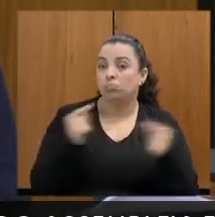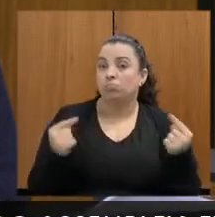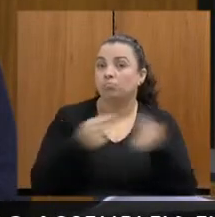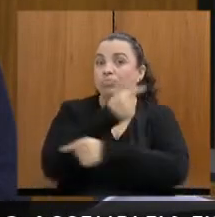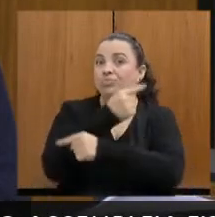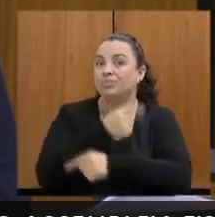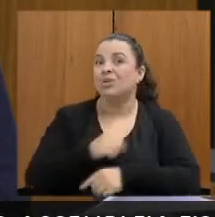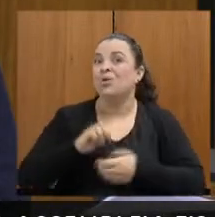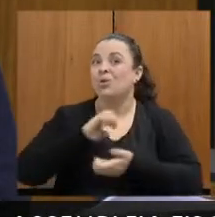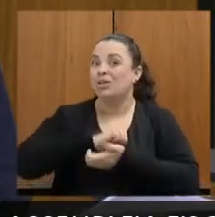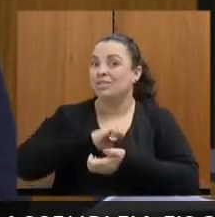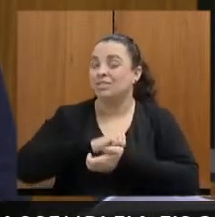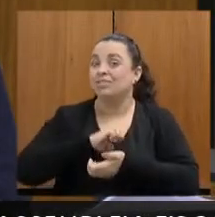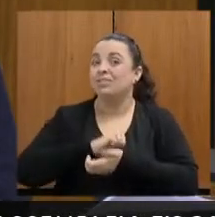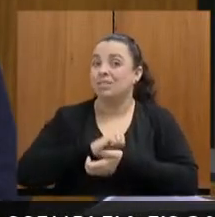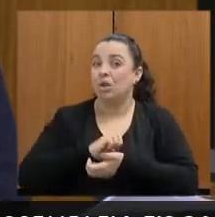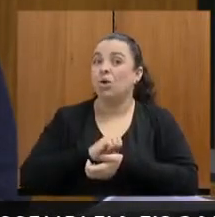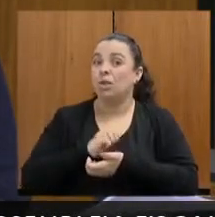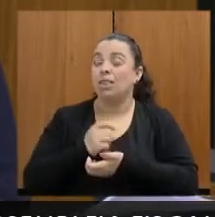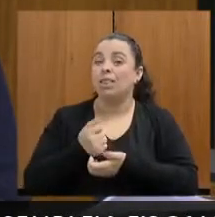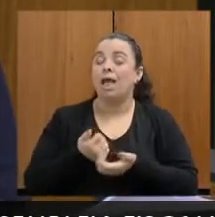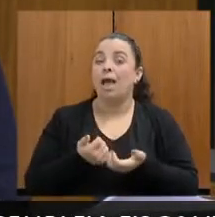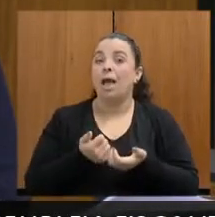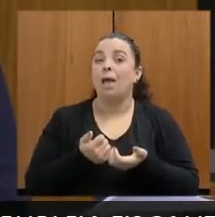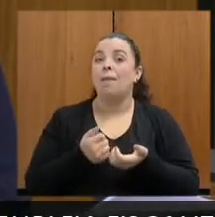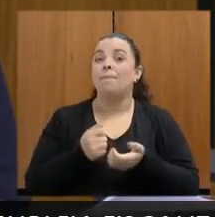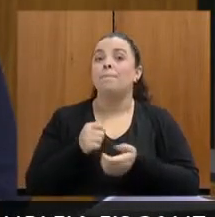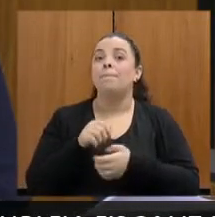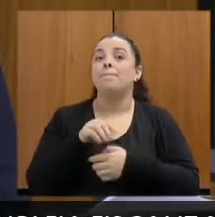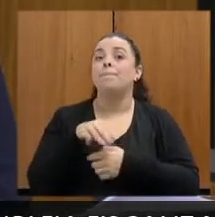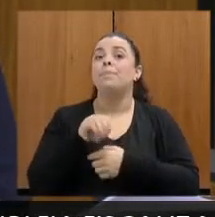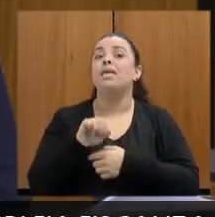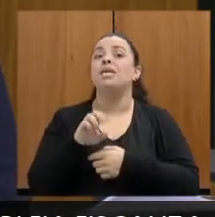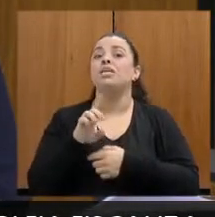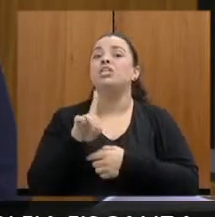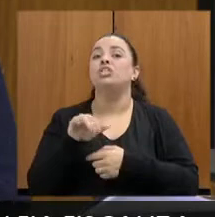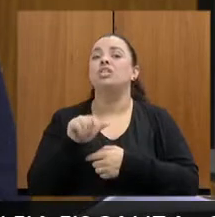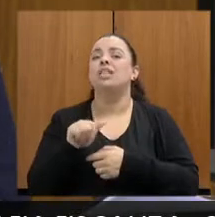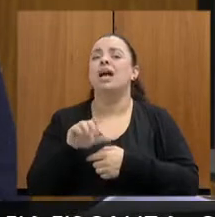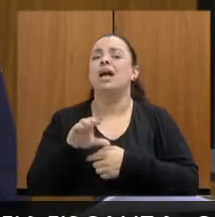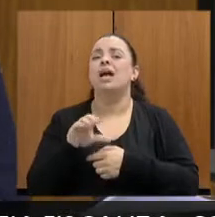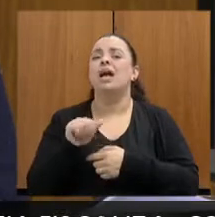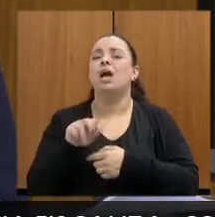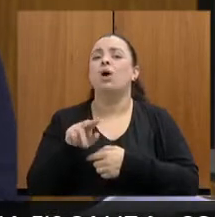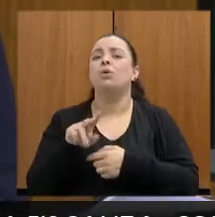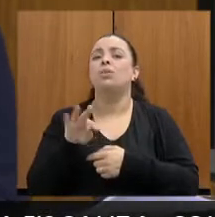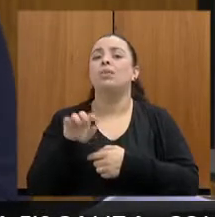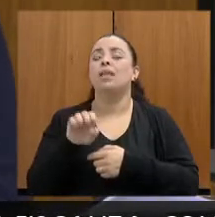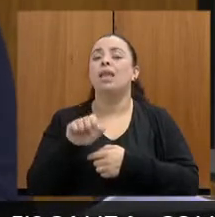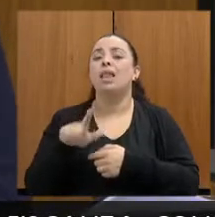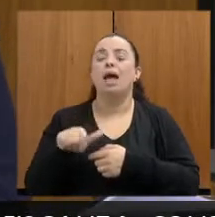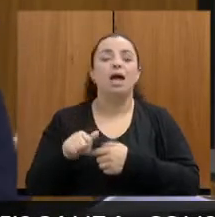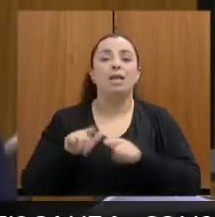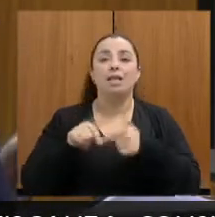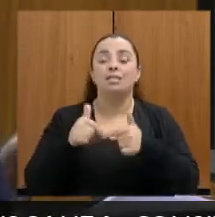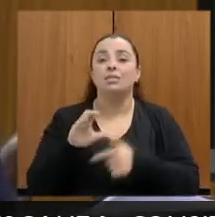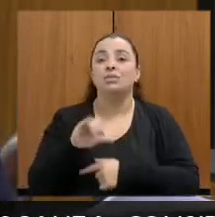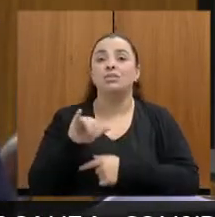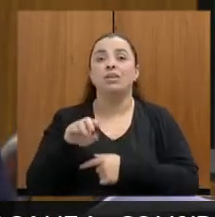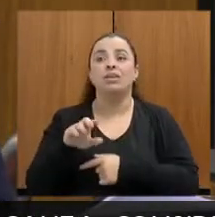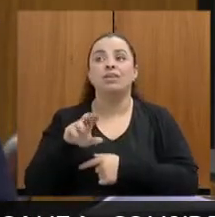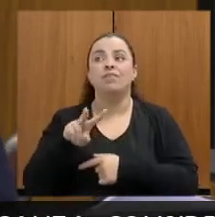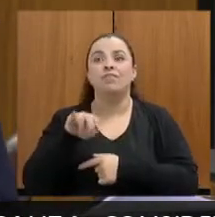pelo STF nos autos da medida cautelar na ação civil é 3244 essa última